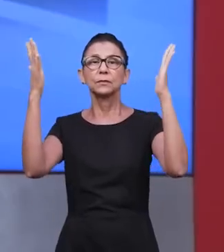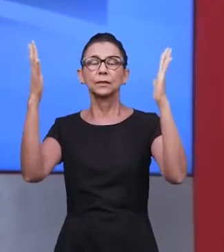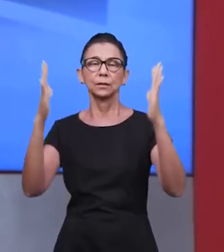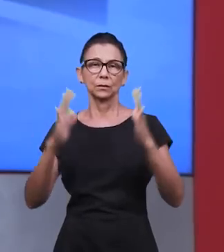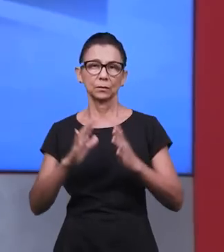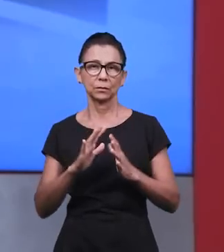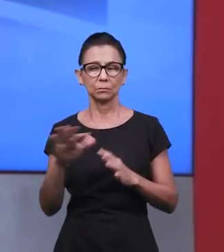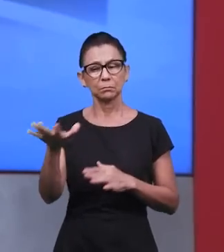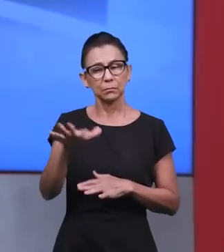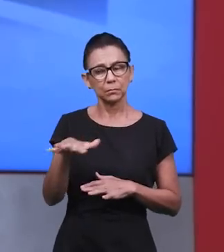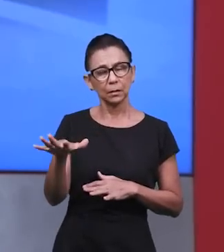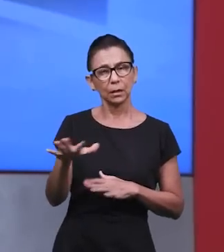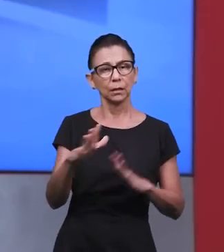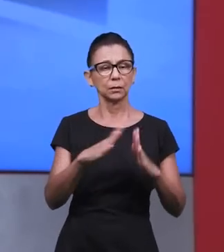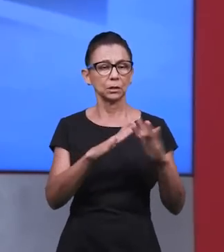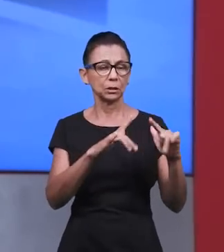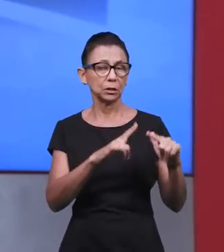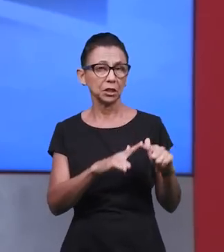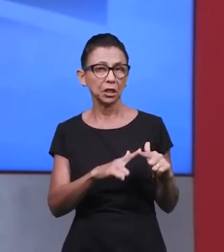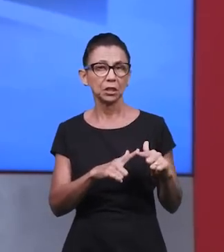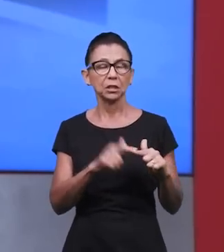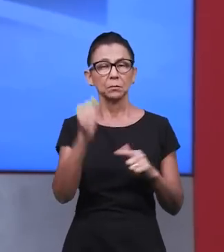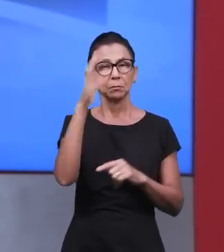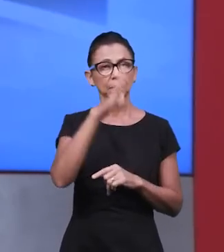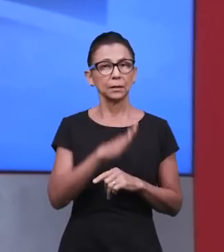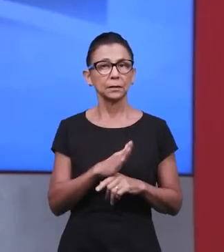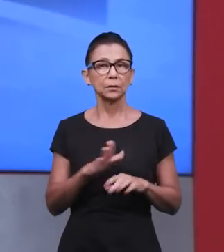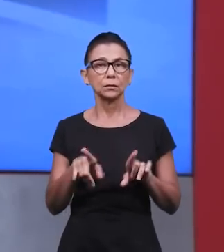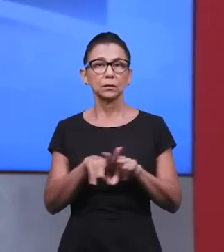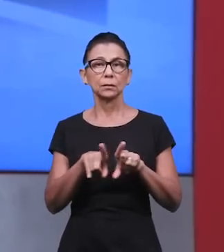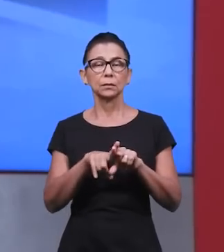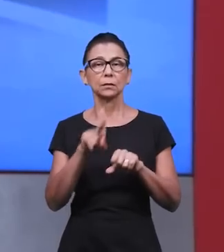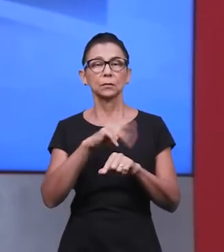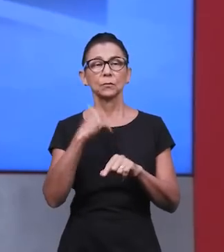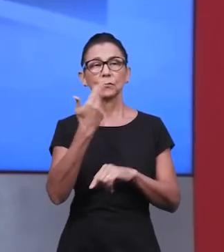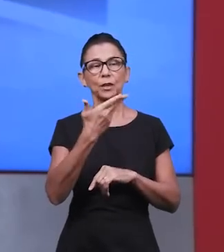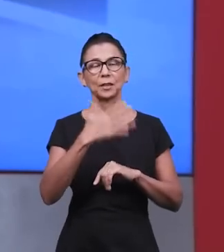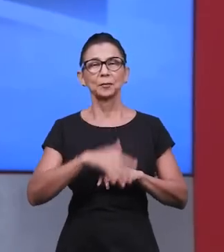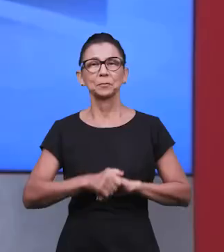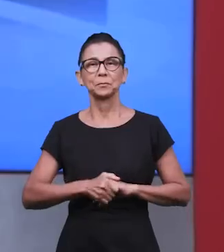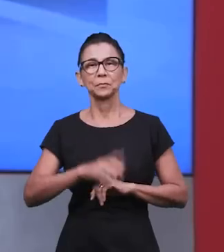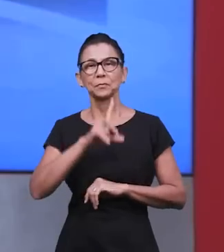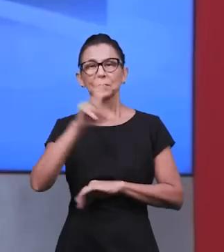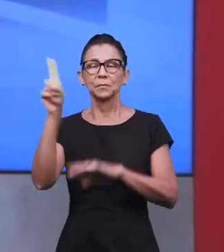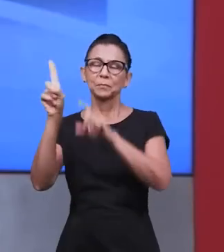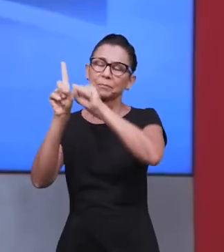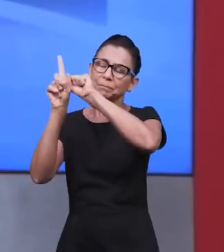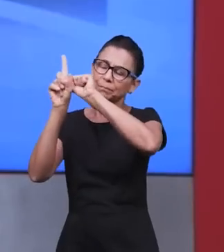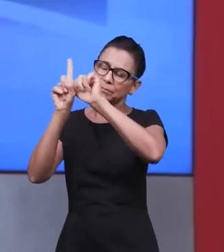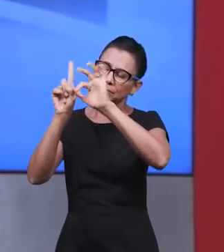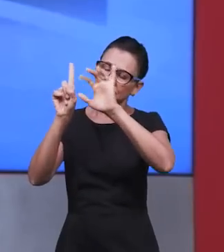aí da sua igreja, da sua área, da sua região, tanto no Brasil como também no exterior. Que